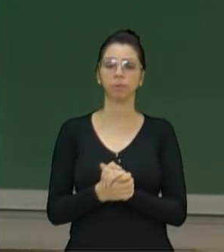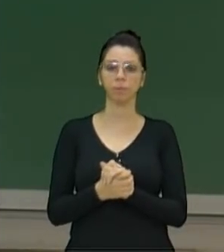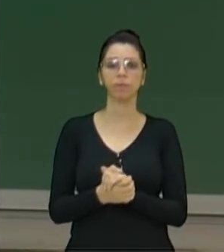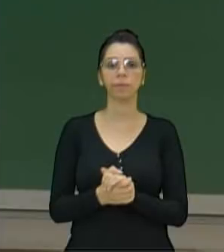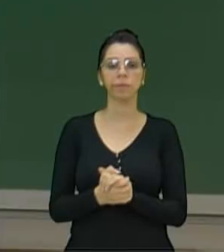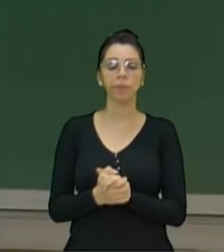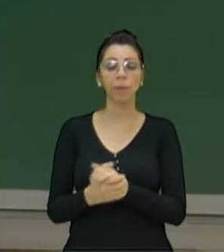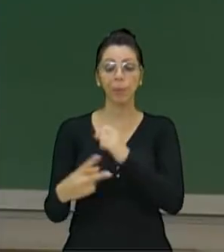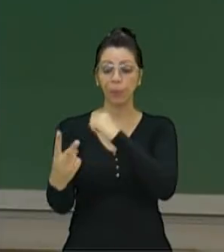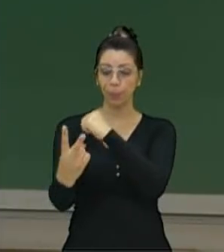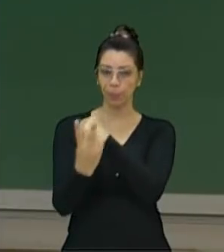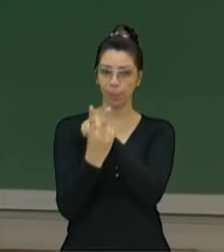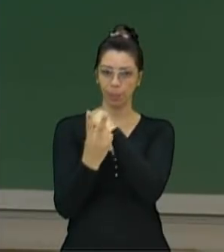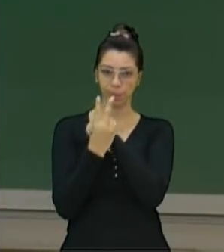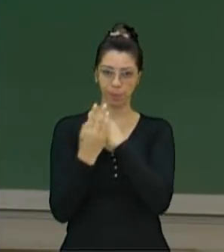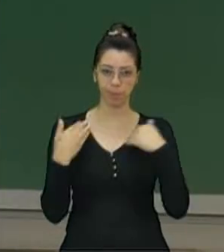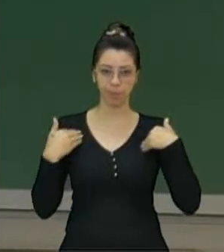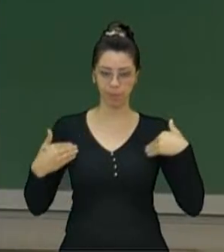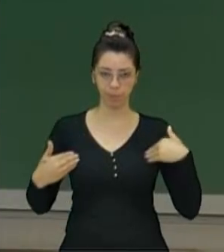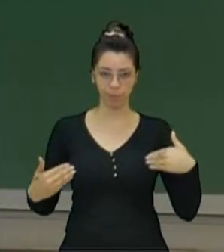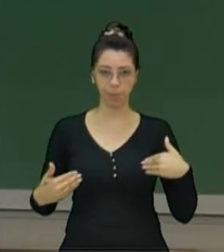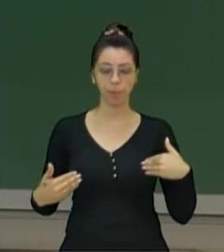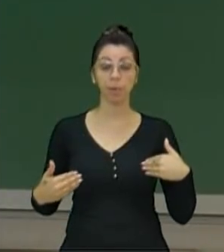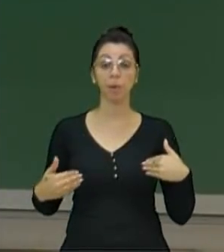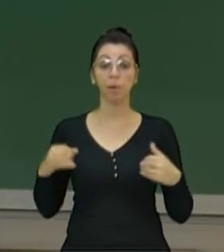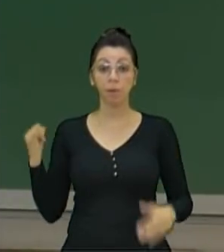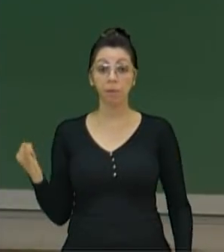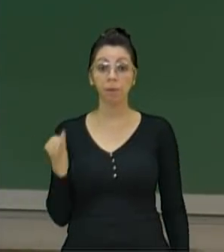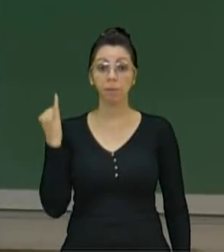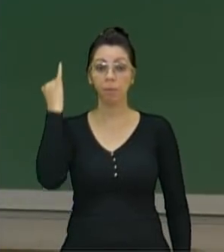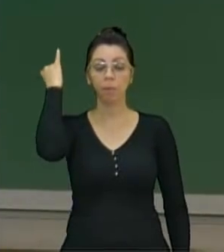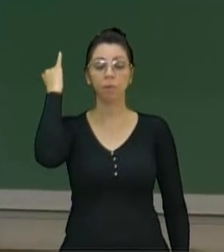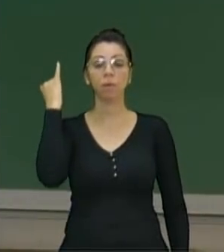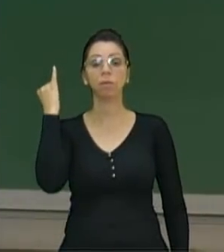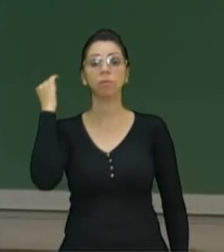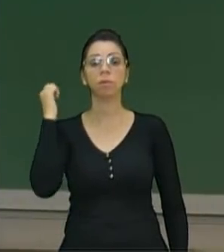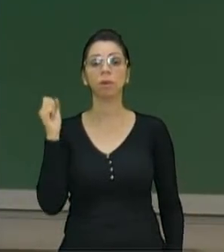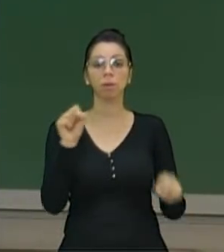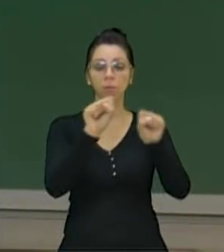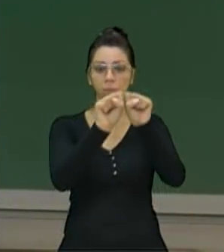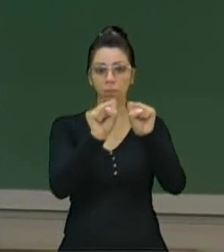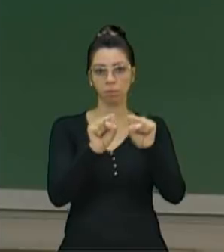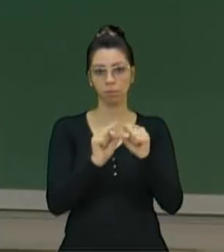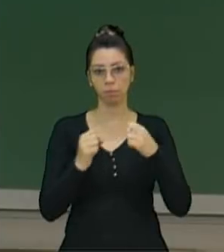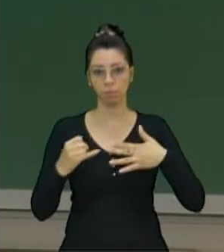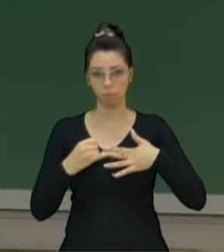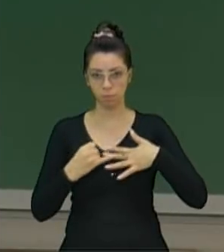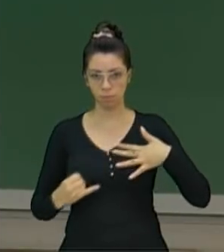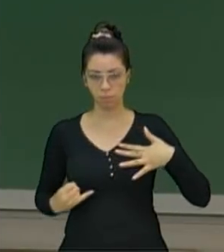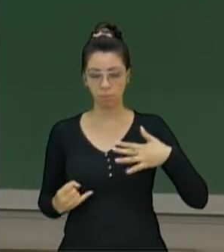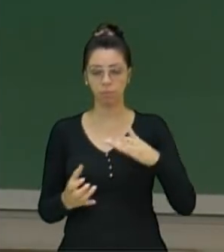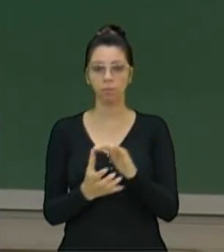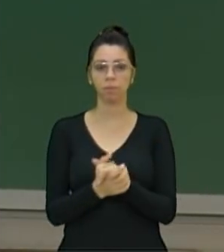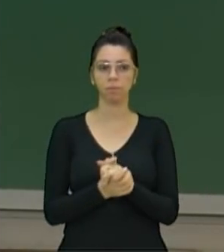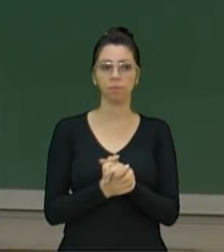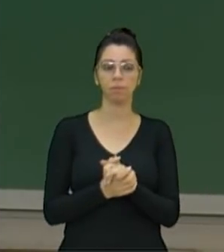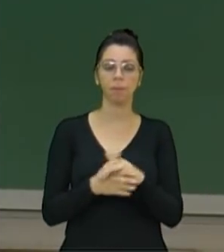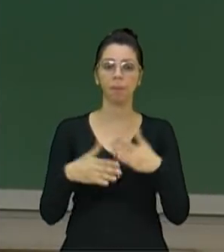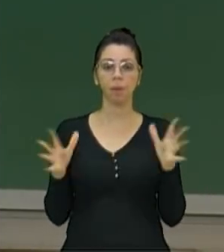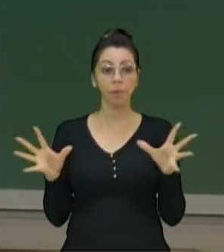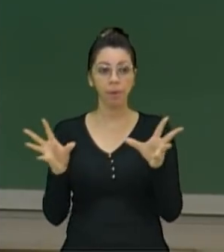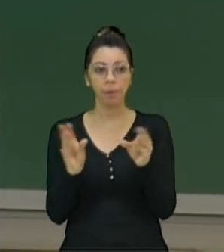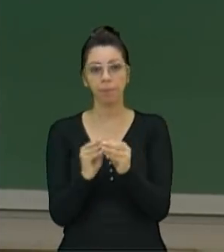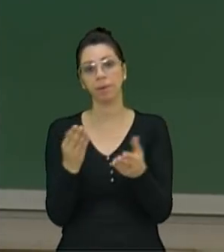assim, defendendo o nosso organismo. Então, é essa a importância do sistema linfático, tá? Então, vamos fechando mais uma